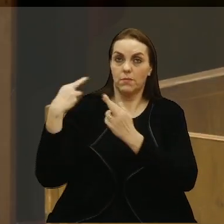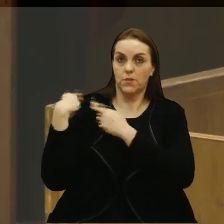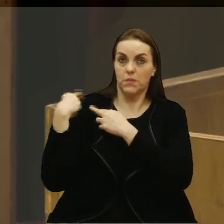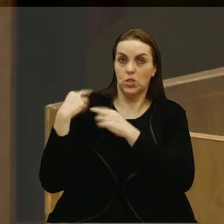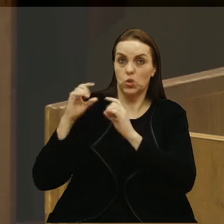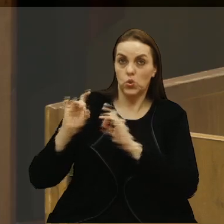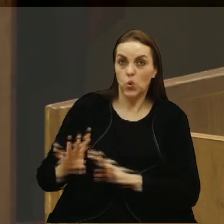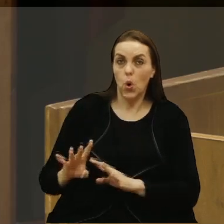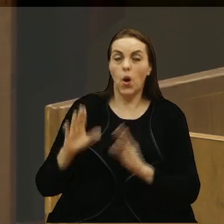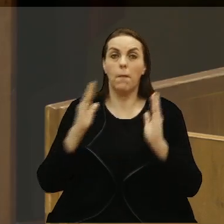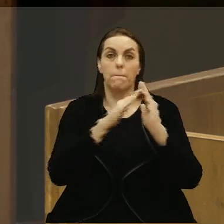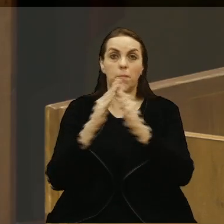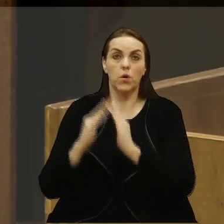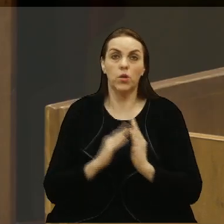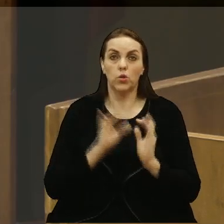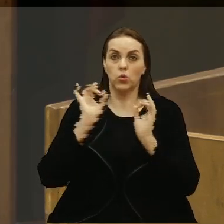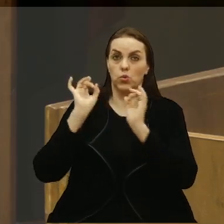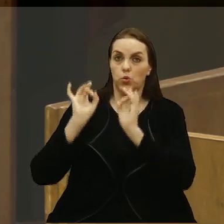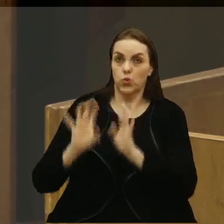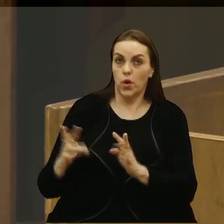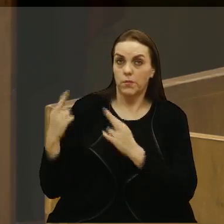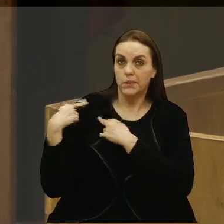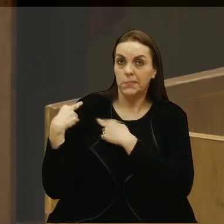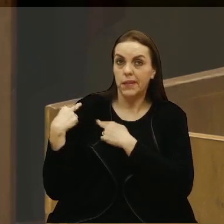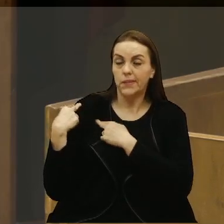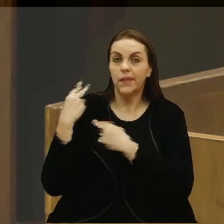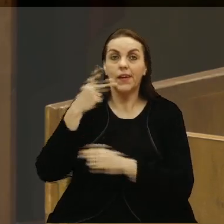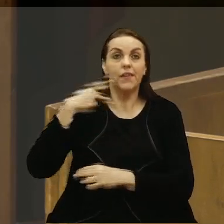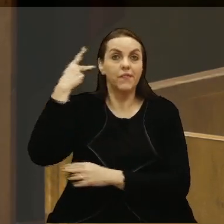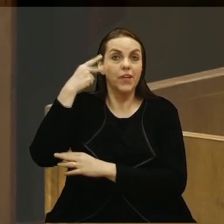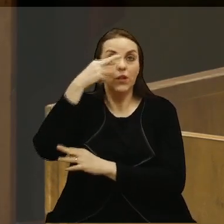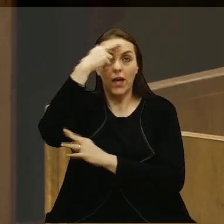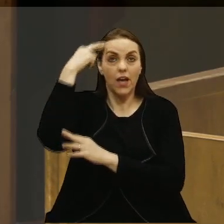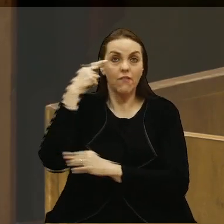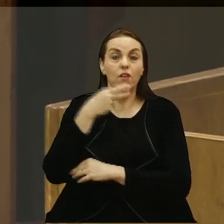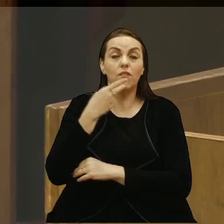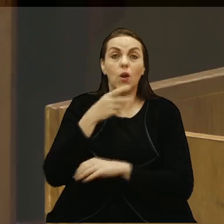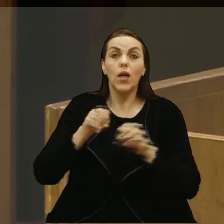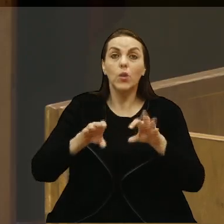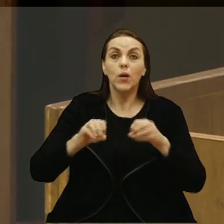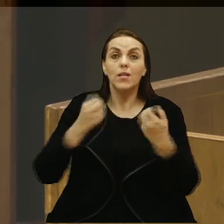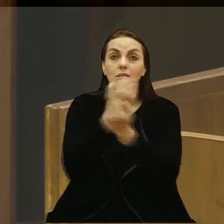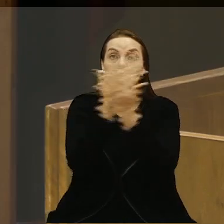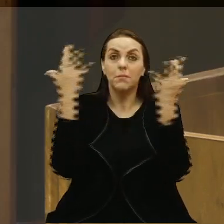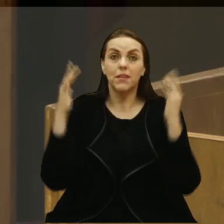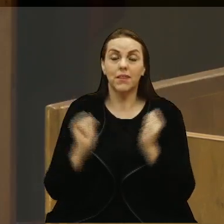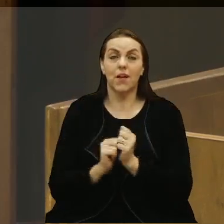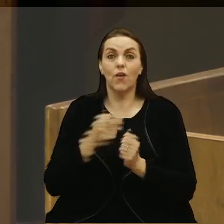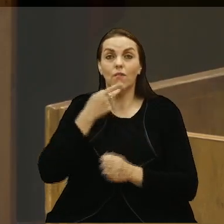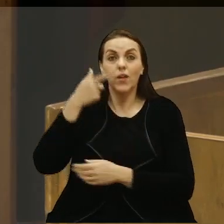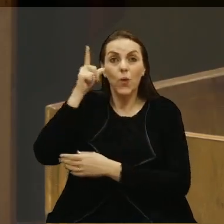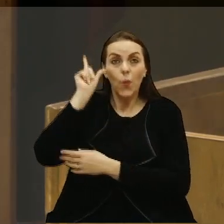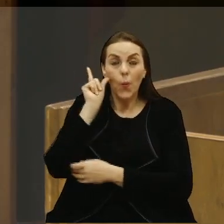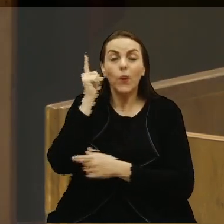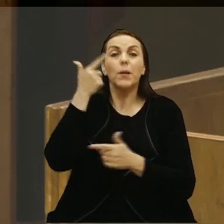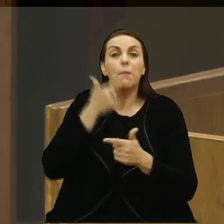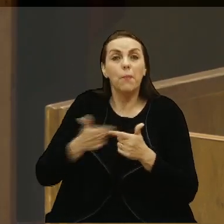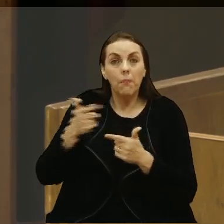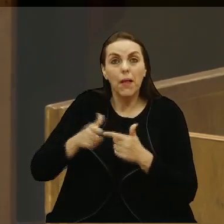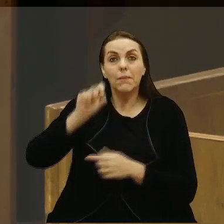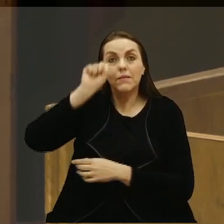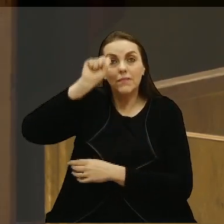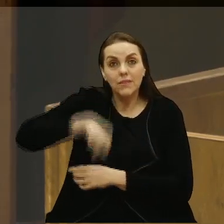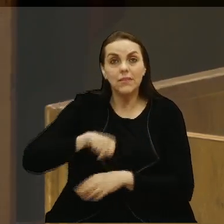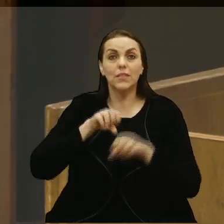dos moradores. O vereador Rafael aqui falou na educação ambiental, eu disse isso ontem, nós temos um problema de educação ambiental.